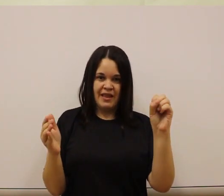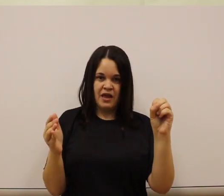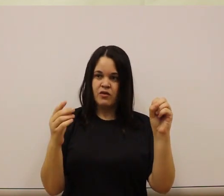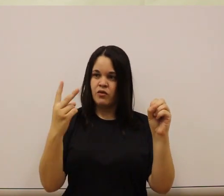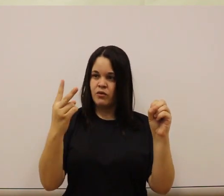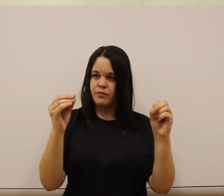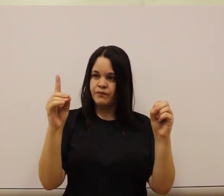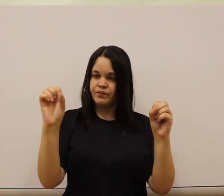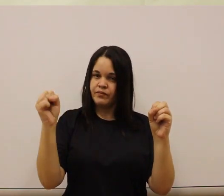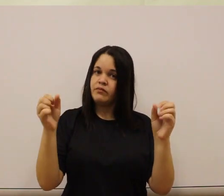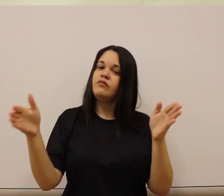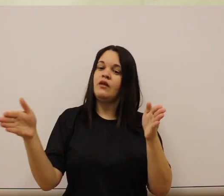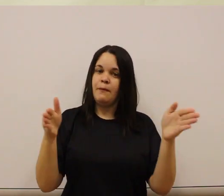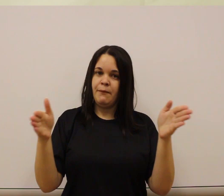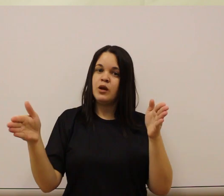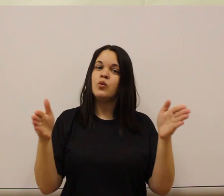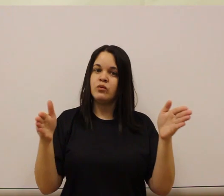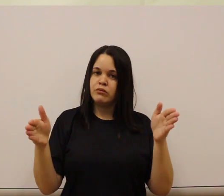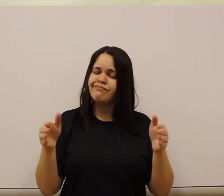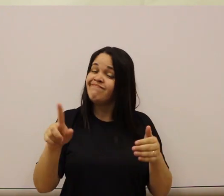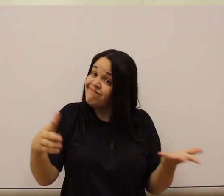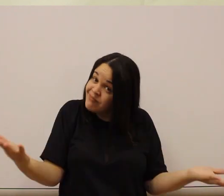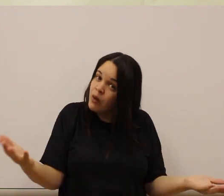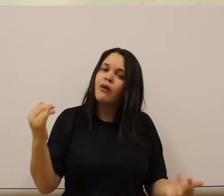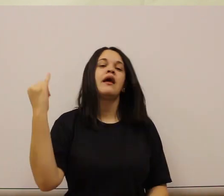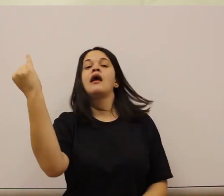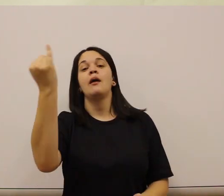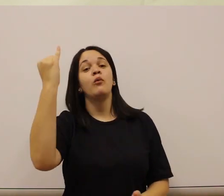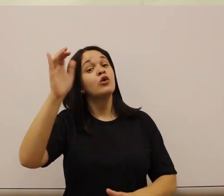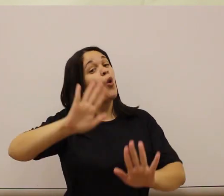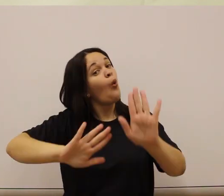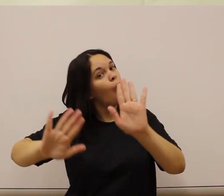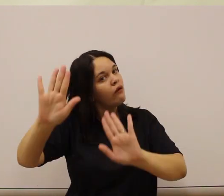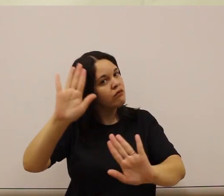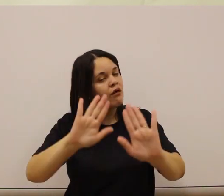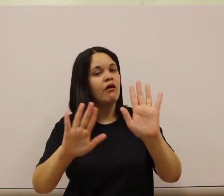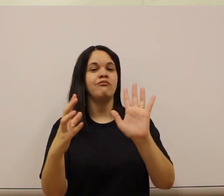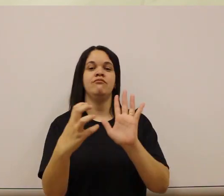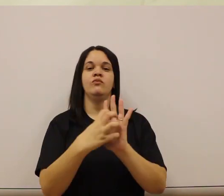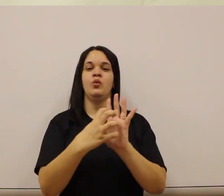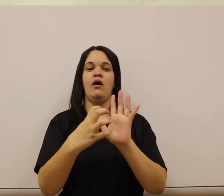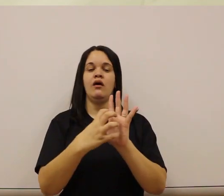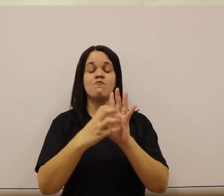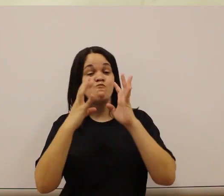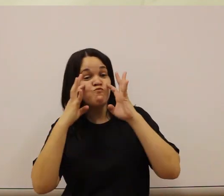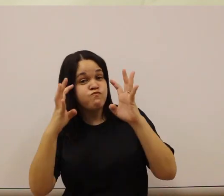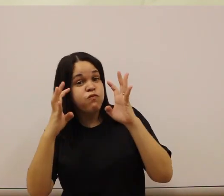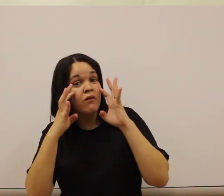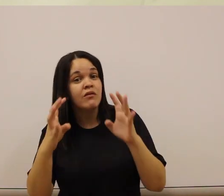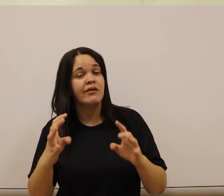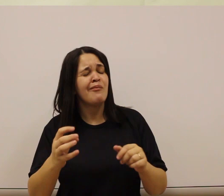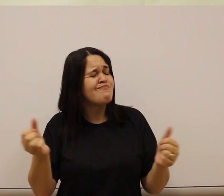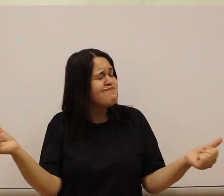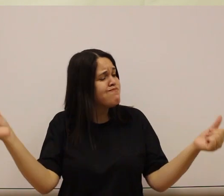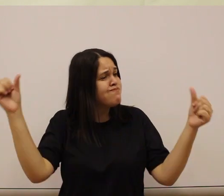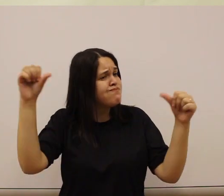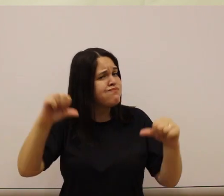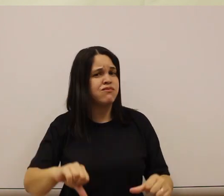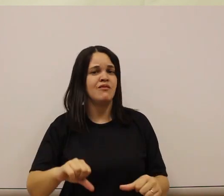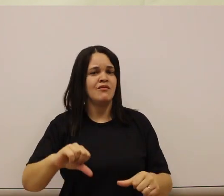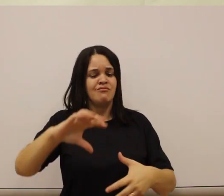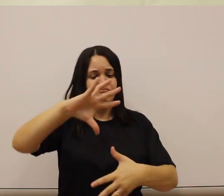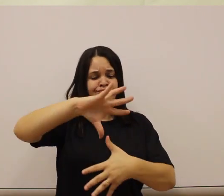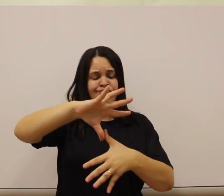isso é muito importante ainda a gente ficar atento com a AIDS, uma das maiores epidemias da história,